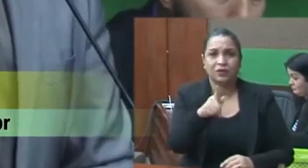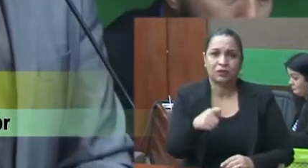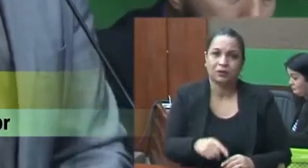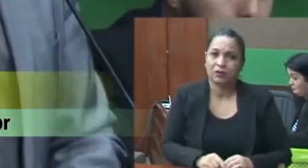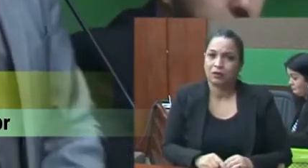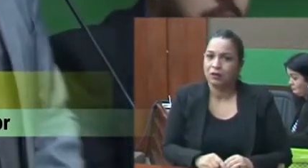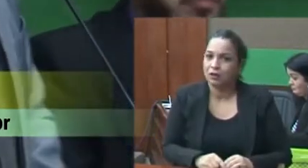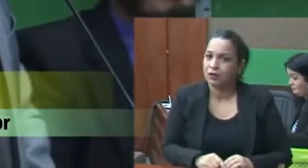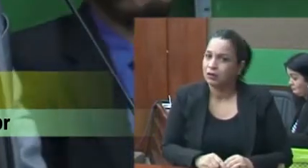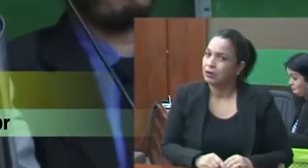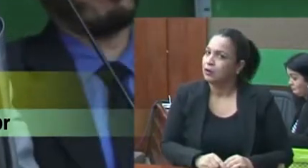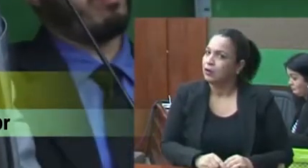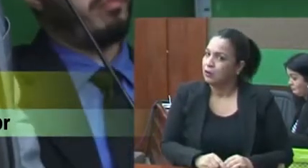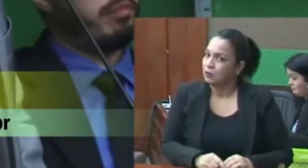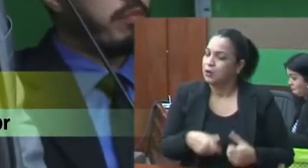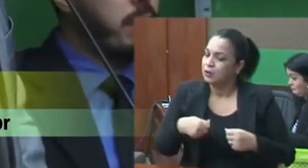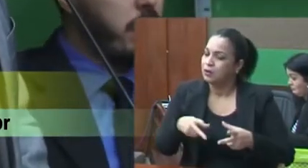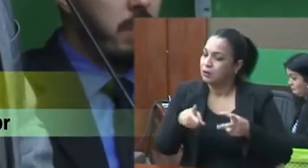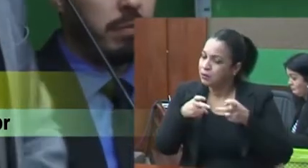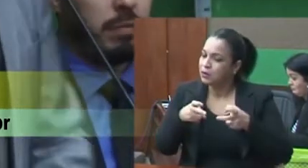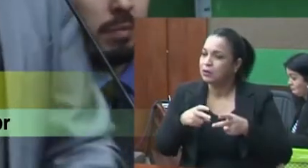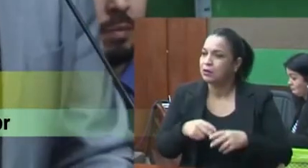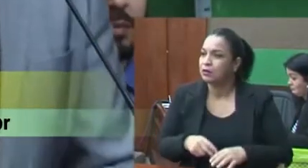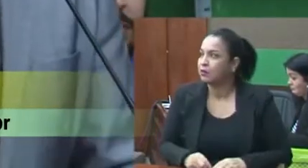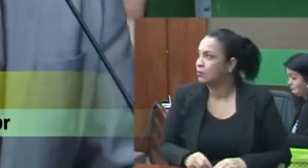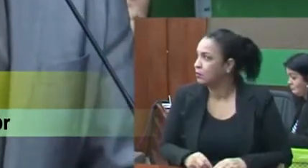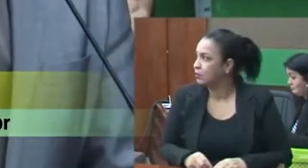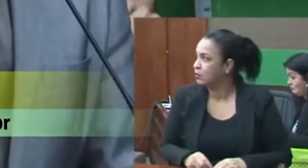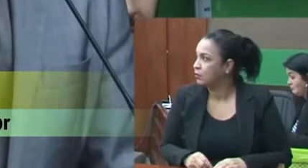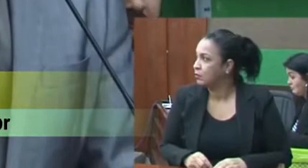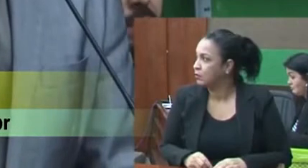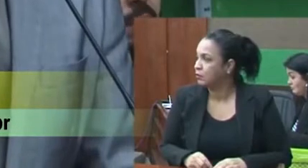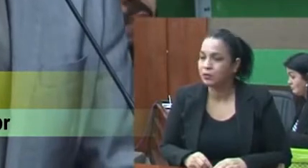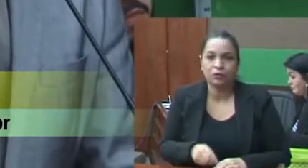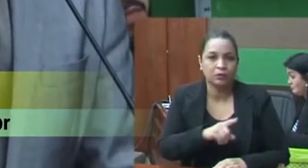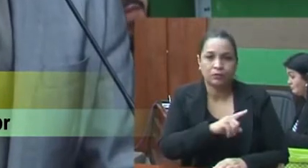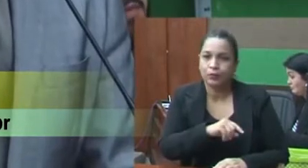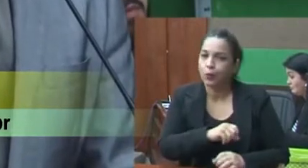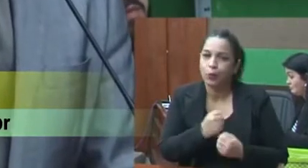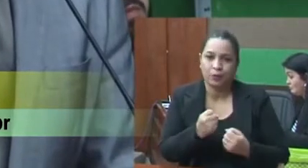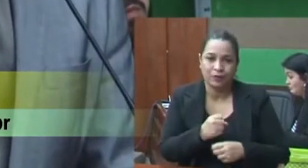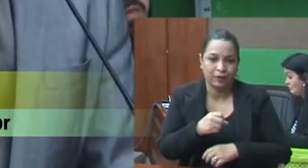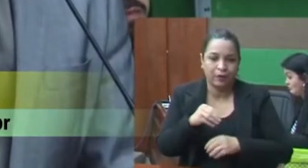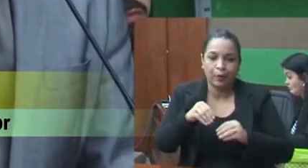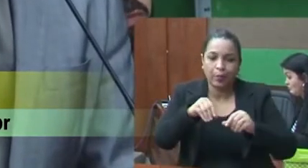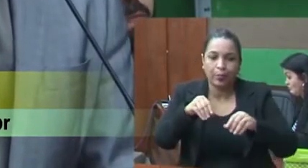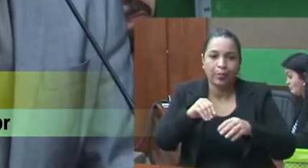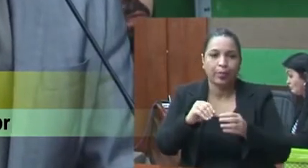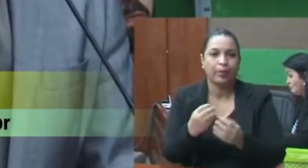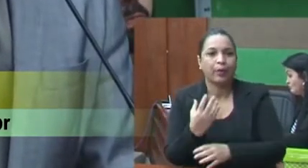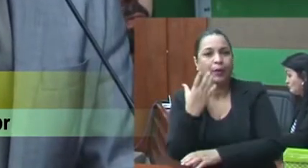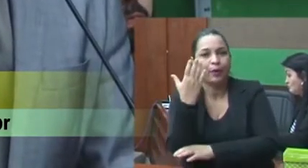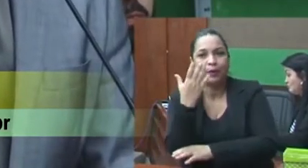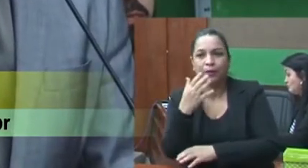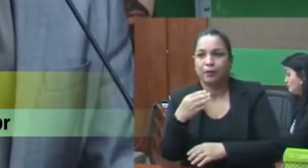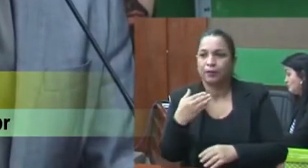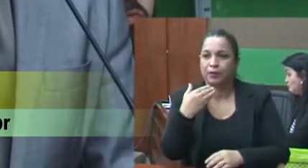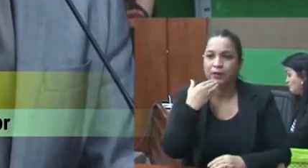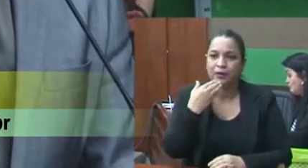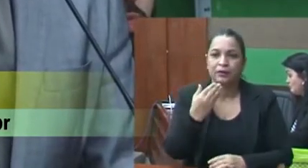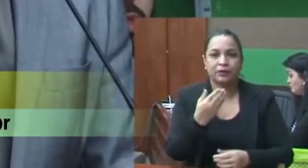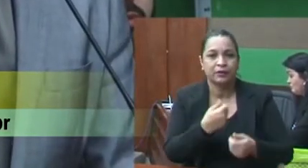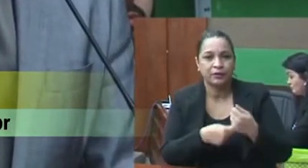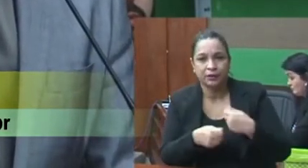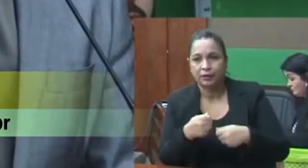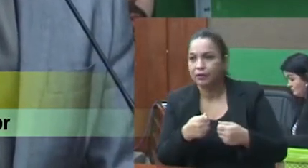Acho que é bom o senhor prestar atenção. Não adianta vir fazer drama, falando que tem que pedir autorização para o senhor para